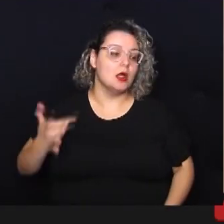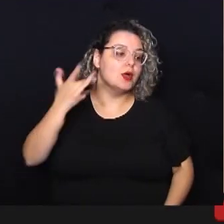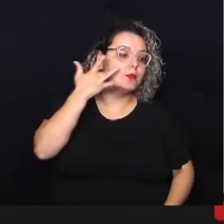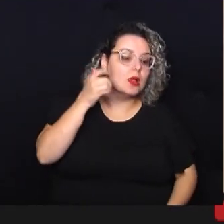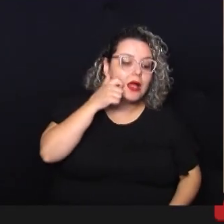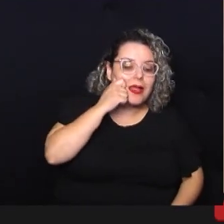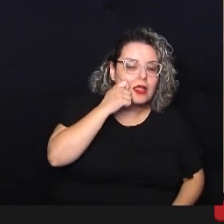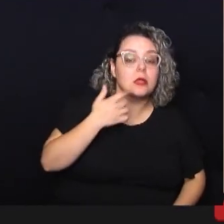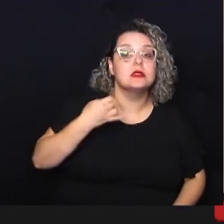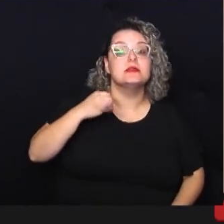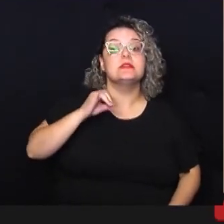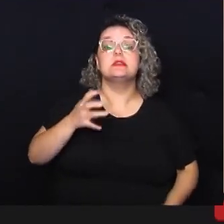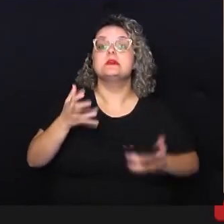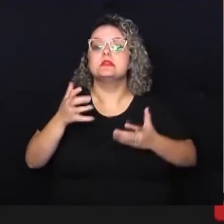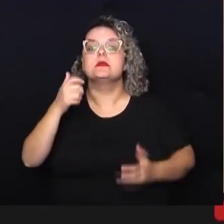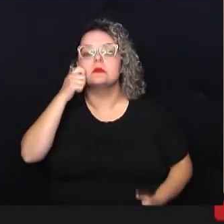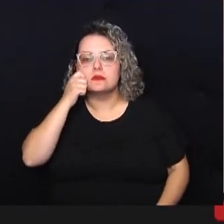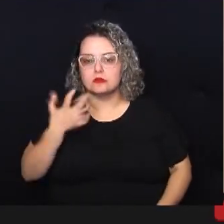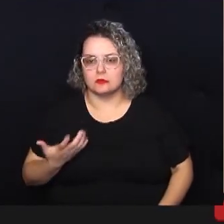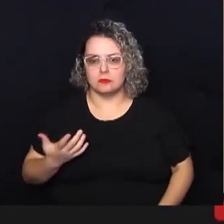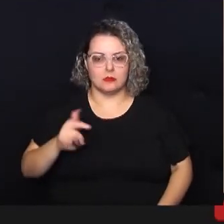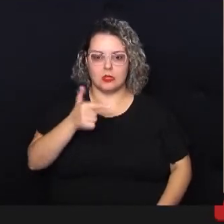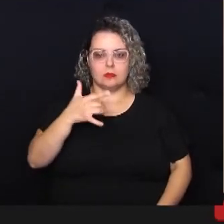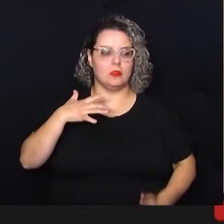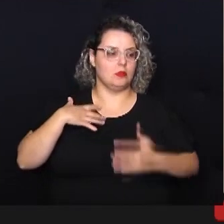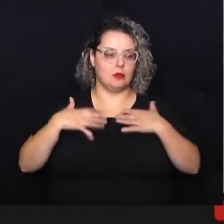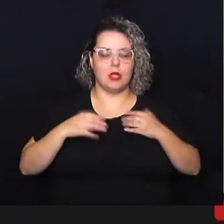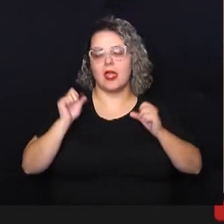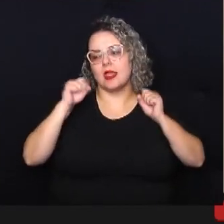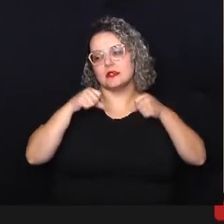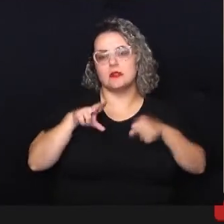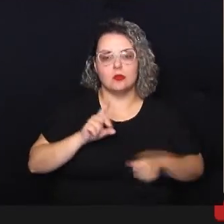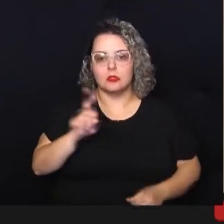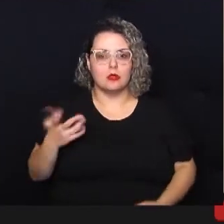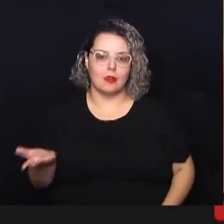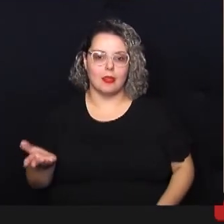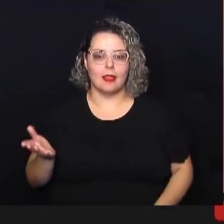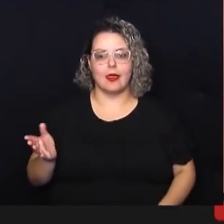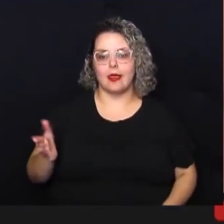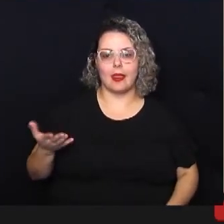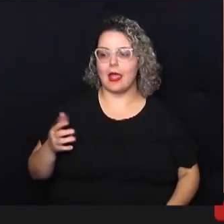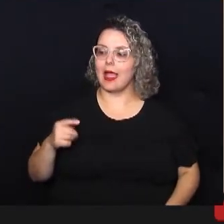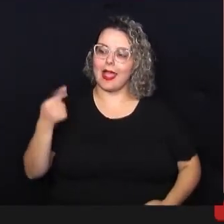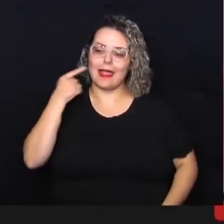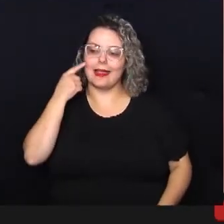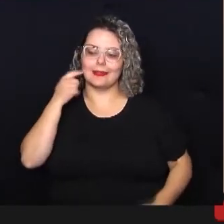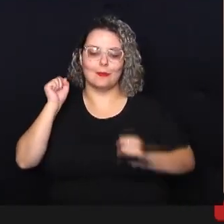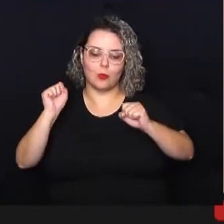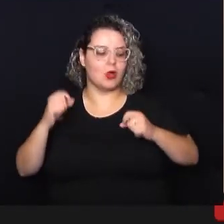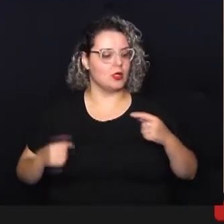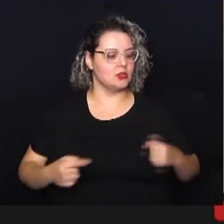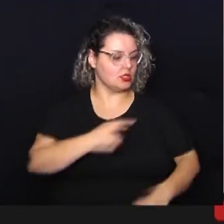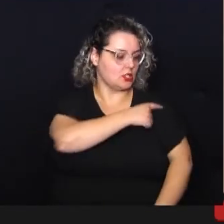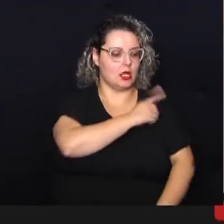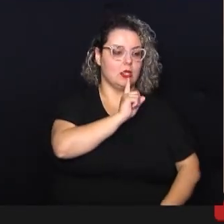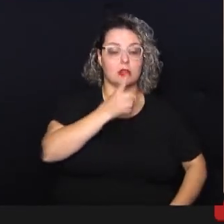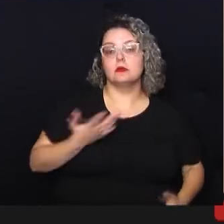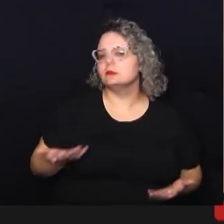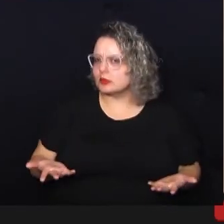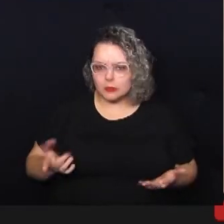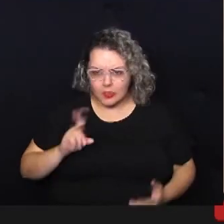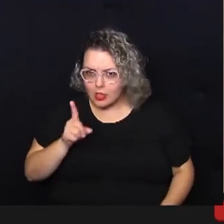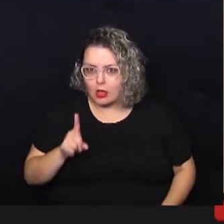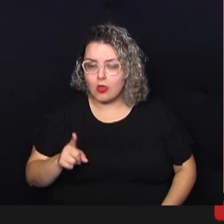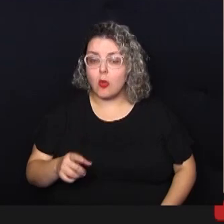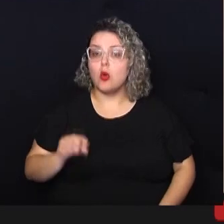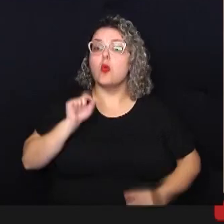ela pode. Mas não existe uma parte do corpo que é sim ou que é não. Bandeirinha vermelha, bandeirinha verde para parte. Não, existe o que você